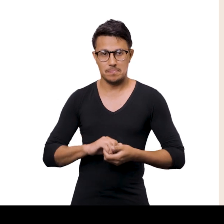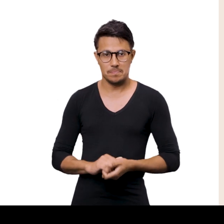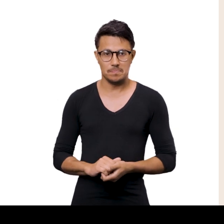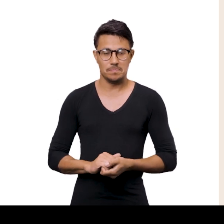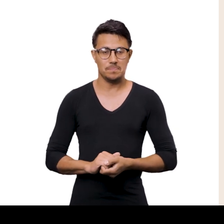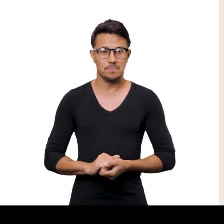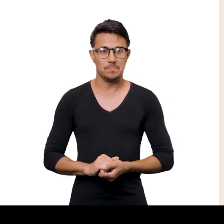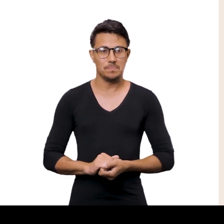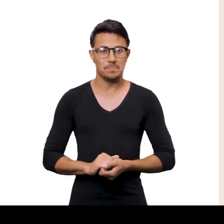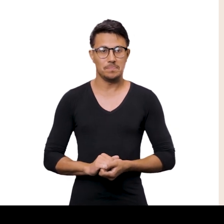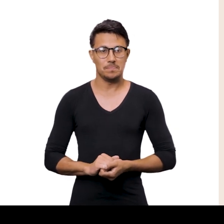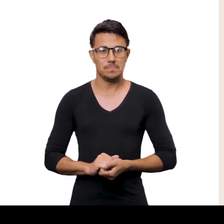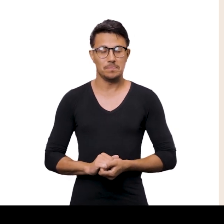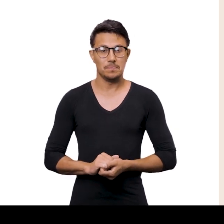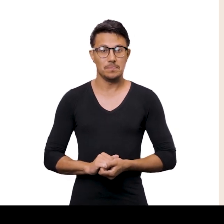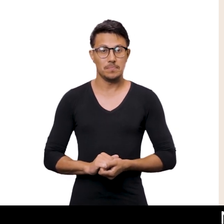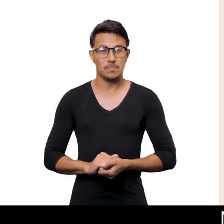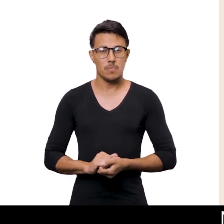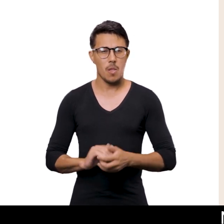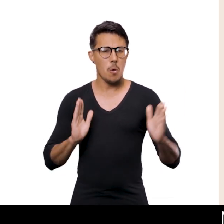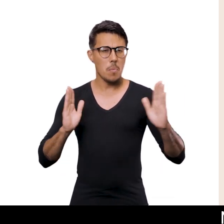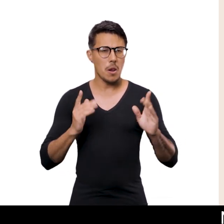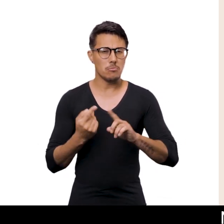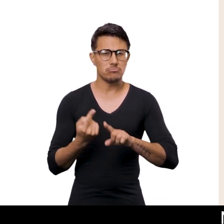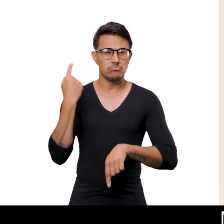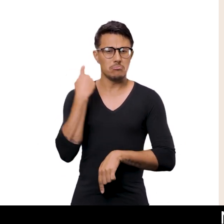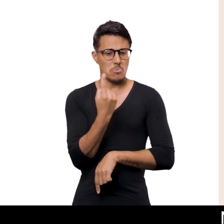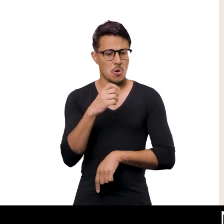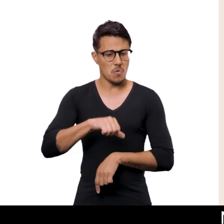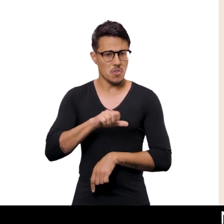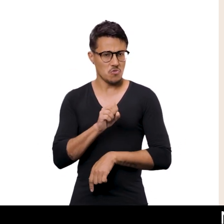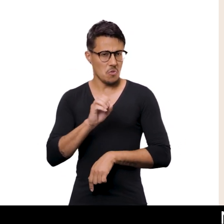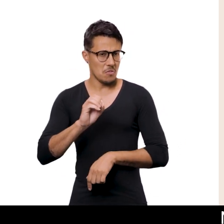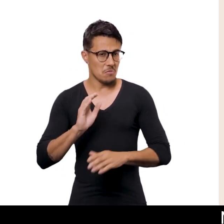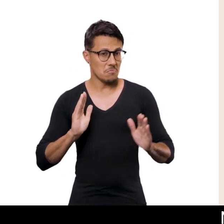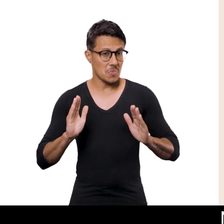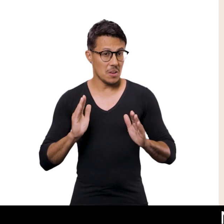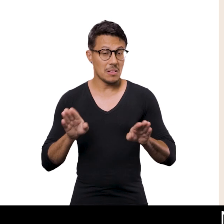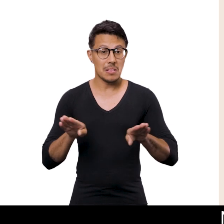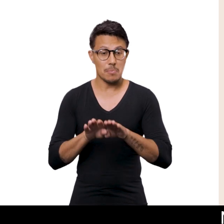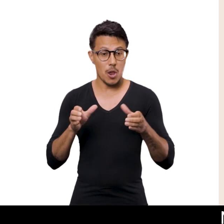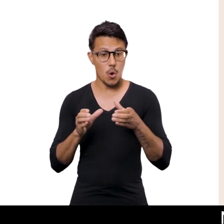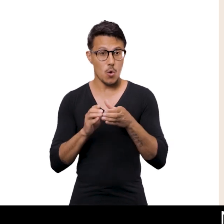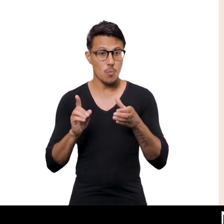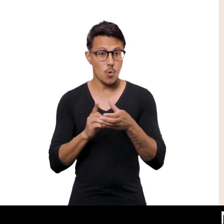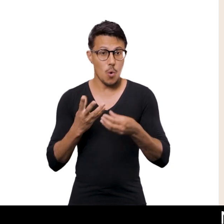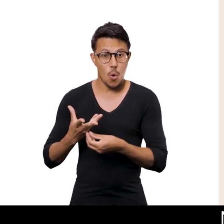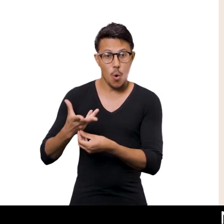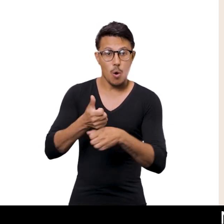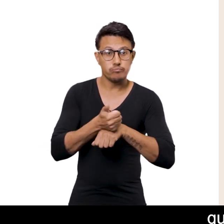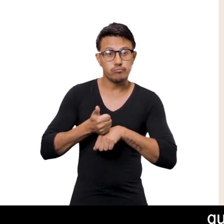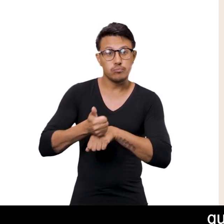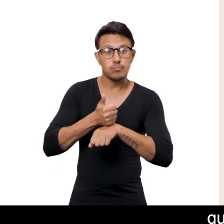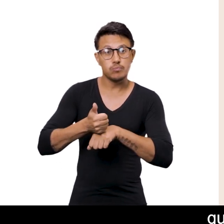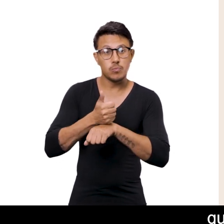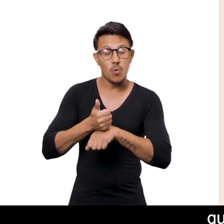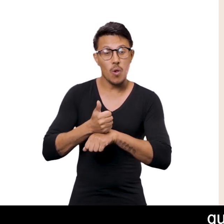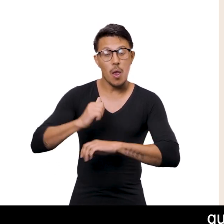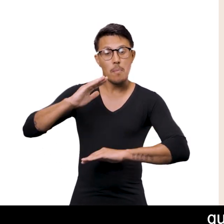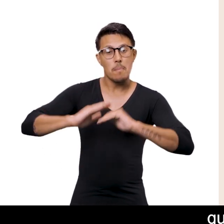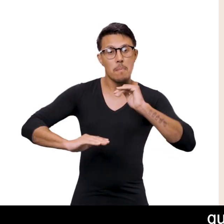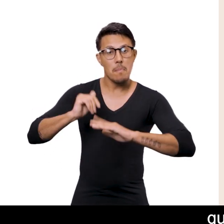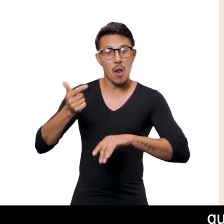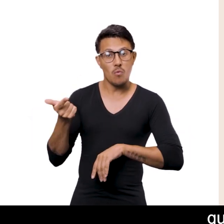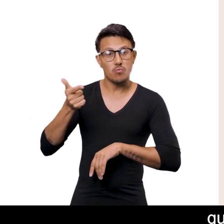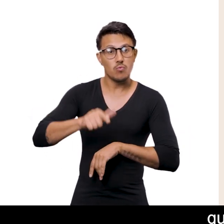Penteado, FAAP. Na década de 1980, fez parte do grupo de artistas que retomou a